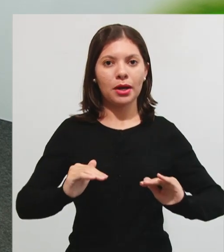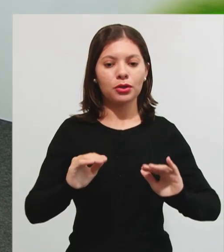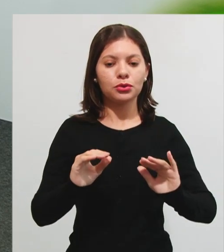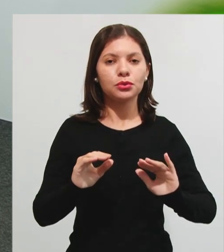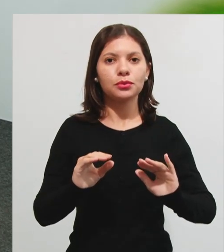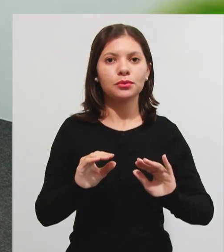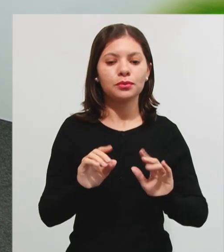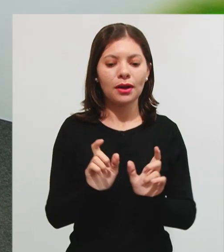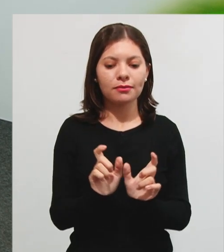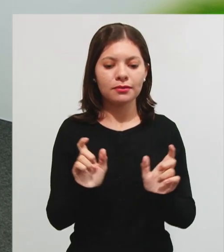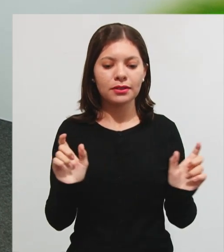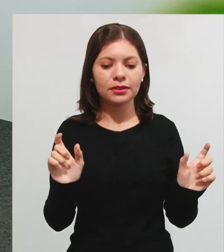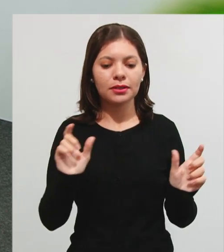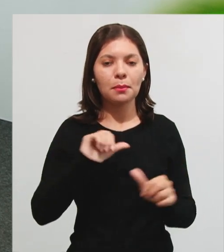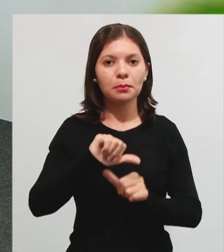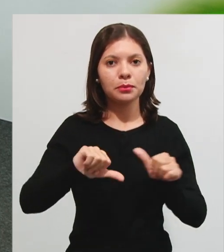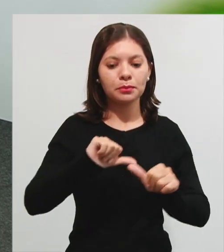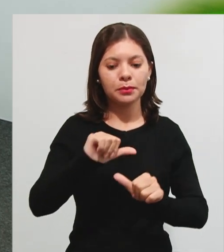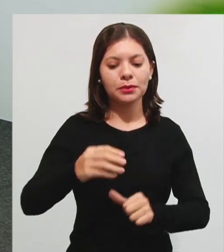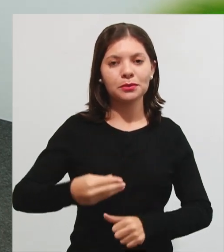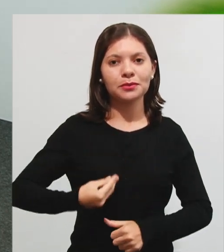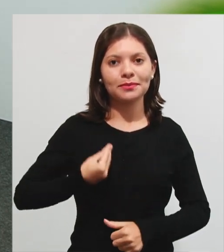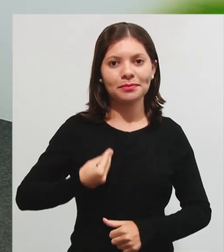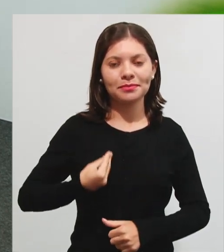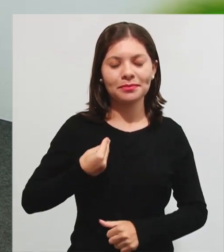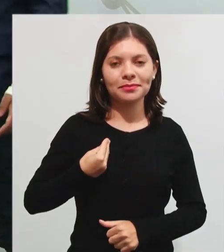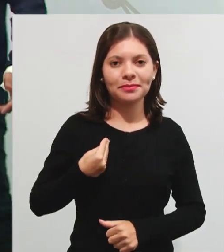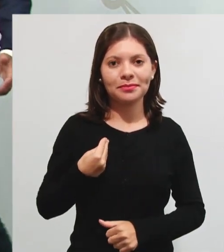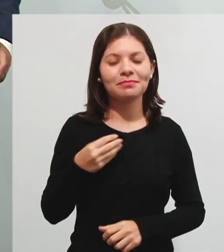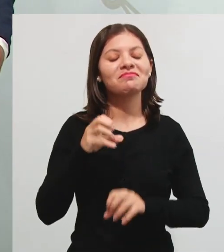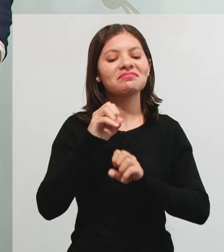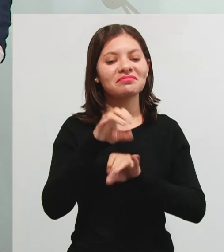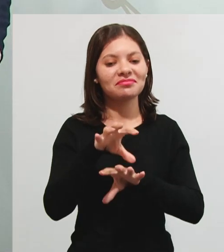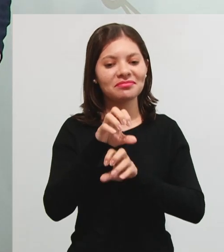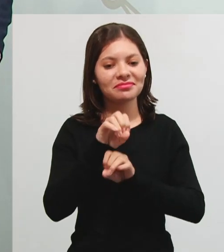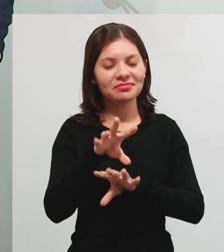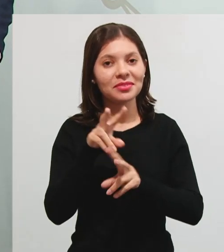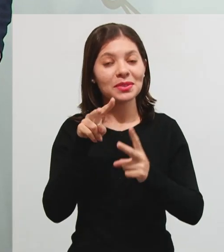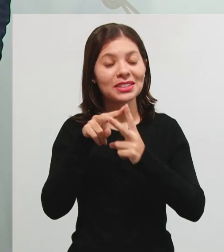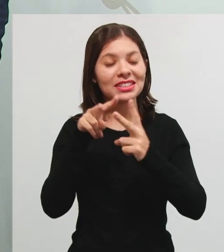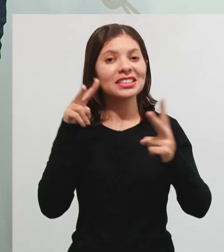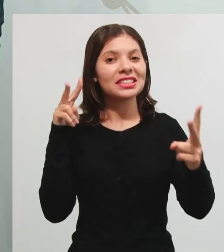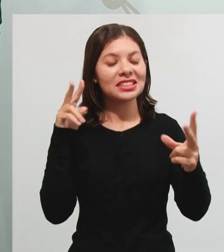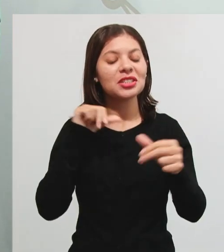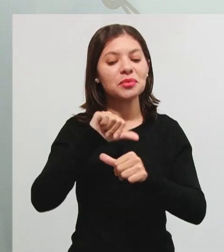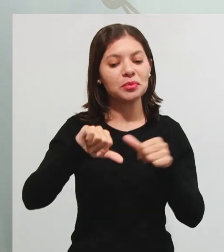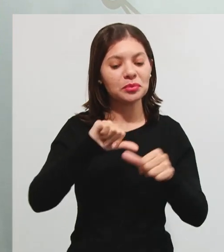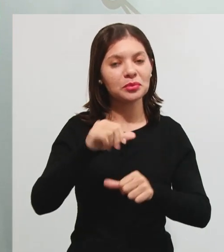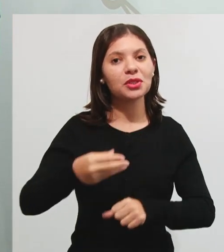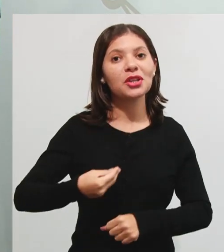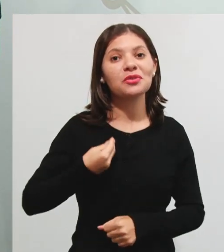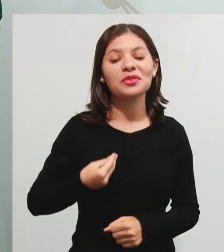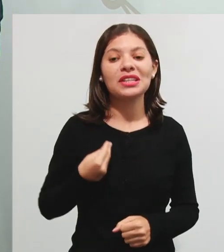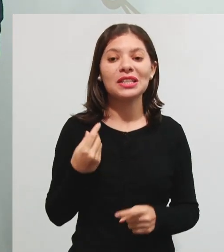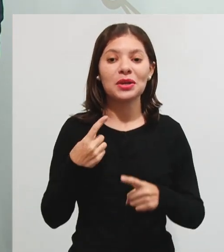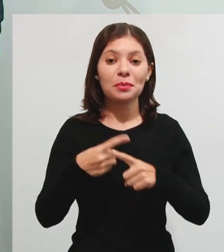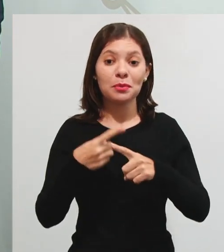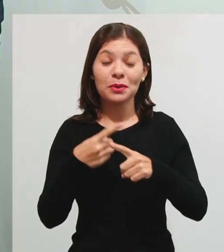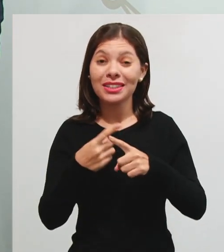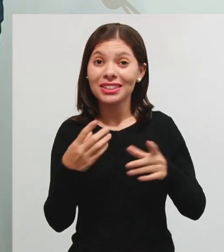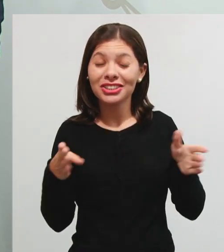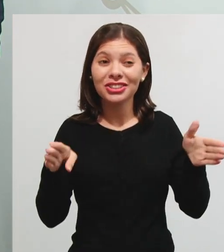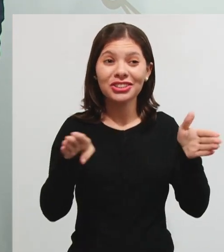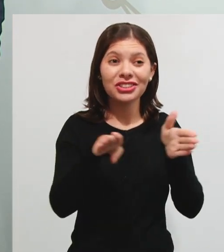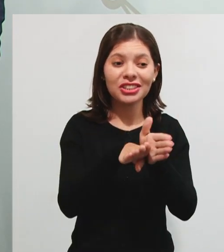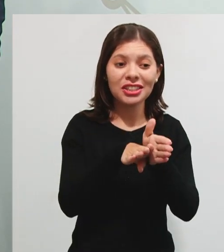os dizeres mudando realidades. A educação à distância, ela muda realidades porque muitas vezes ela alcança o